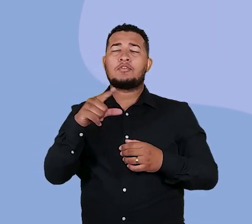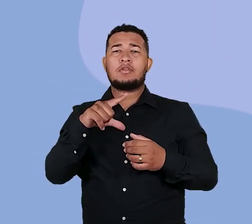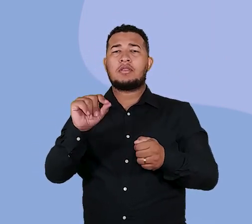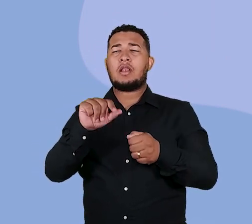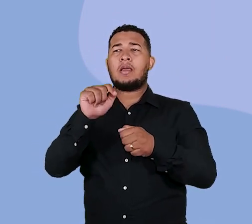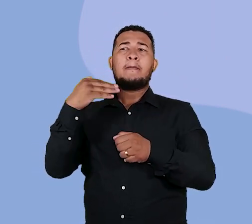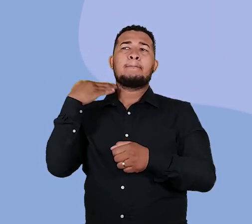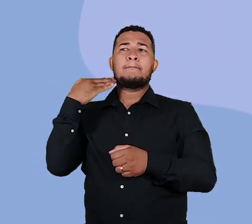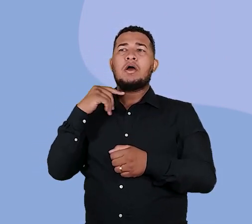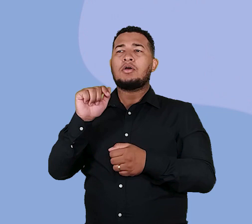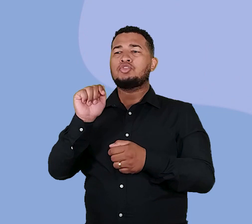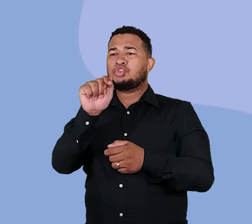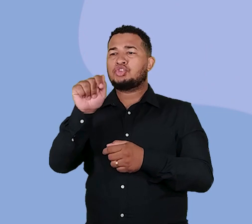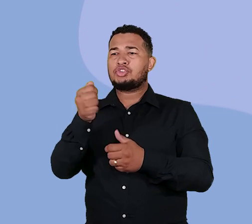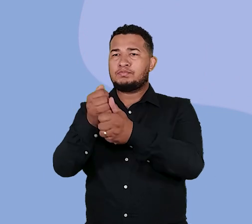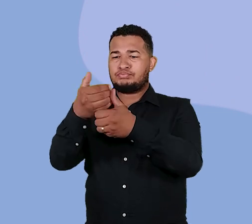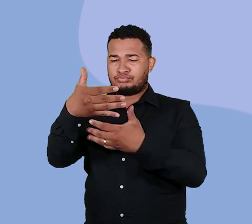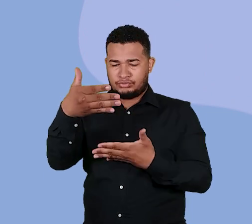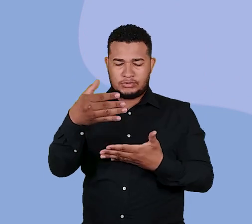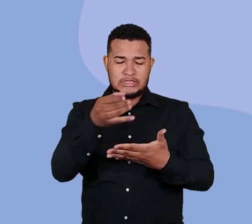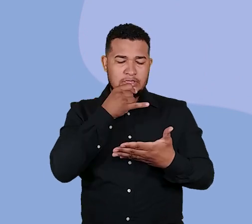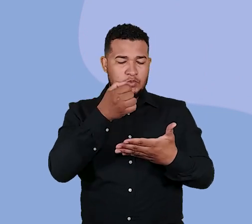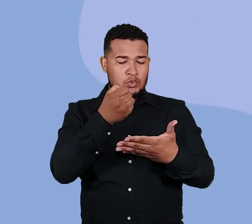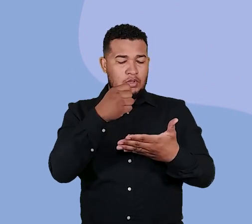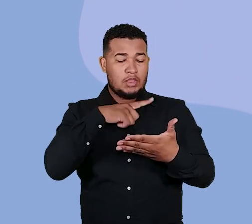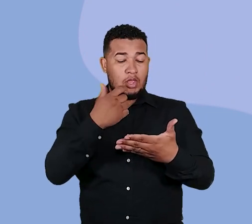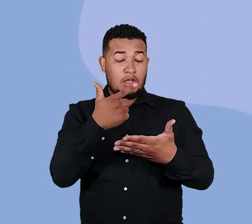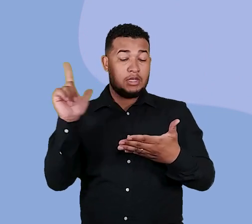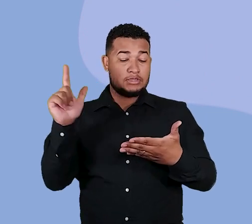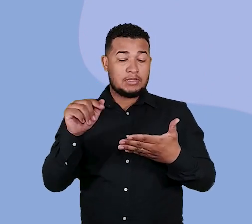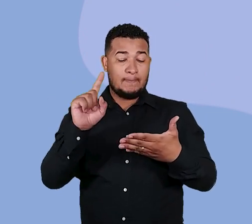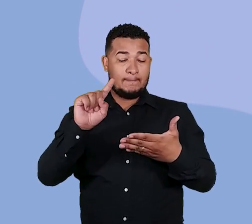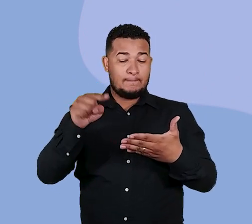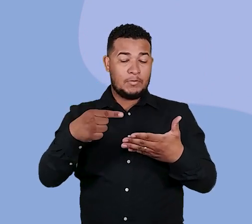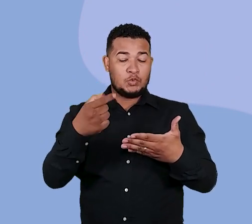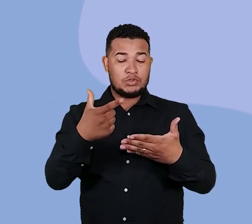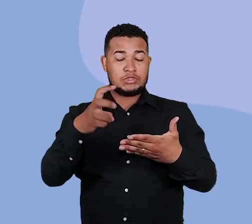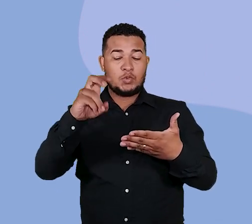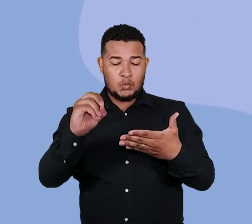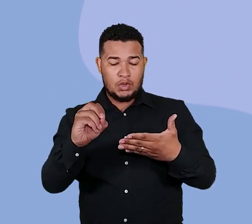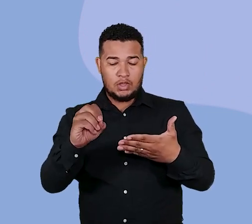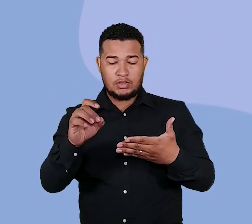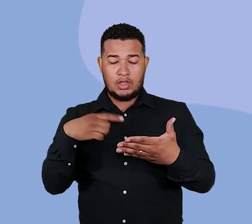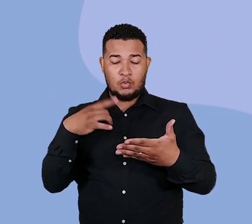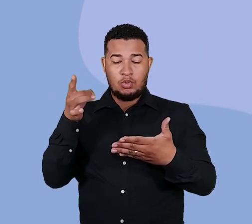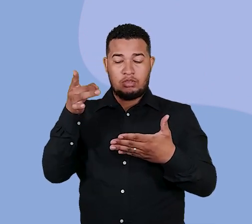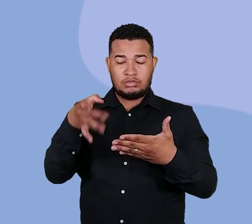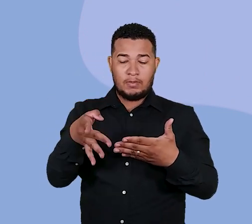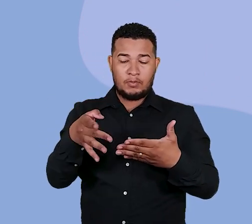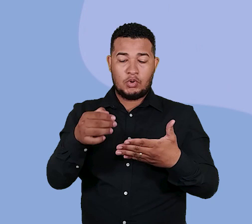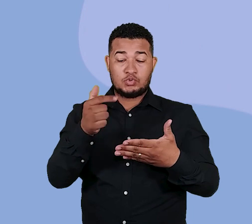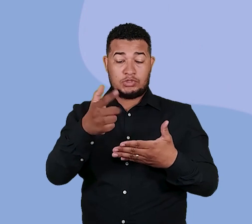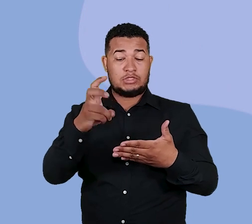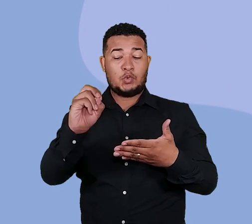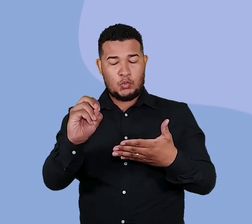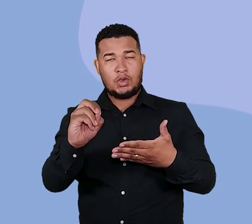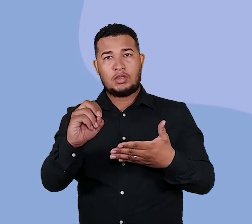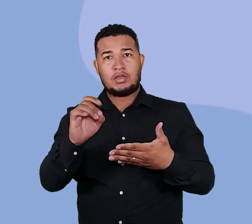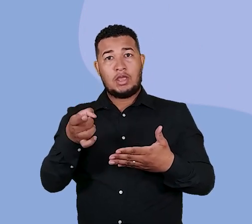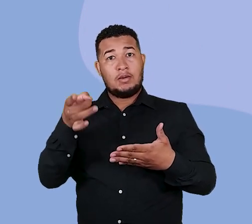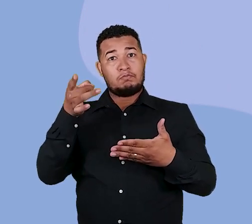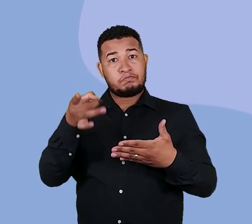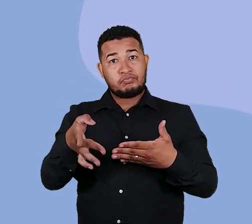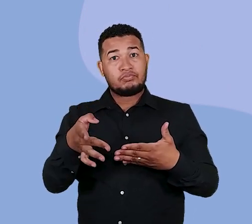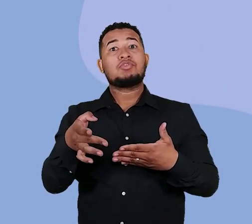extrato lá do banco e está lá, saldo anterior, 1.250. Depósito, 250. Como você colocou esse